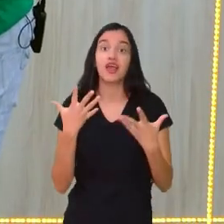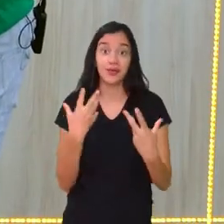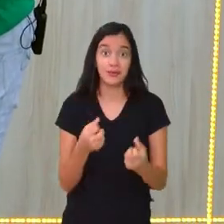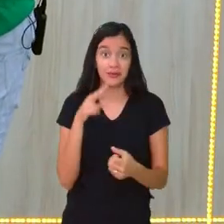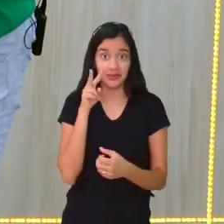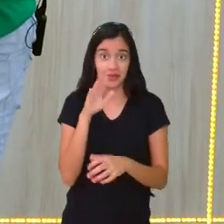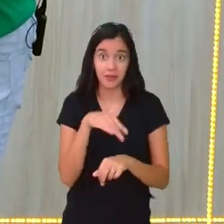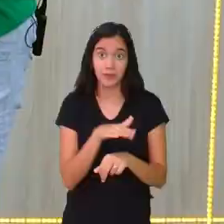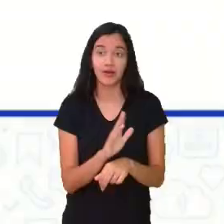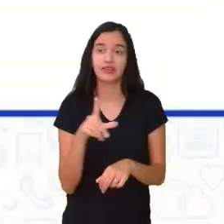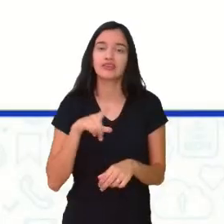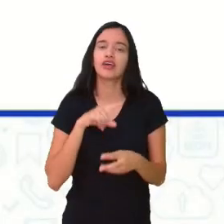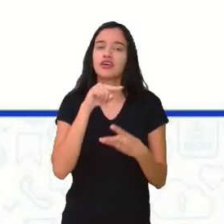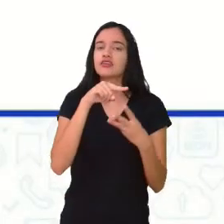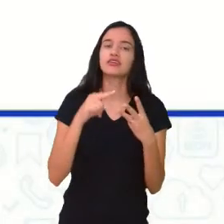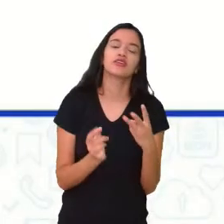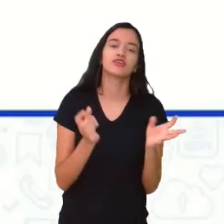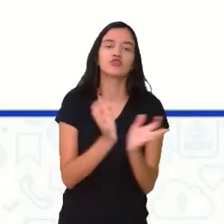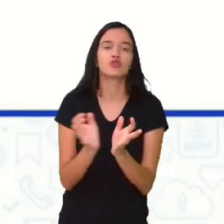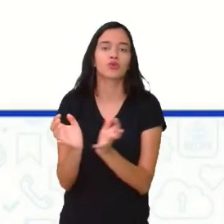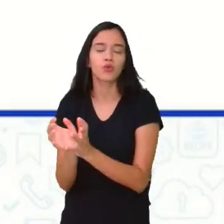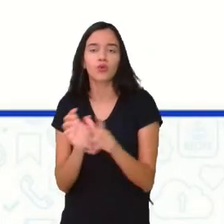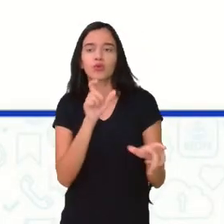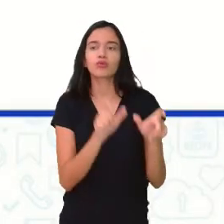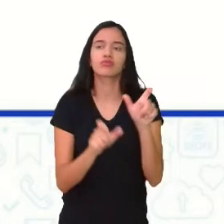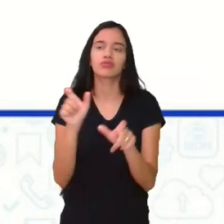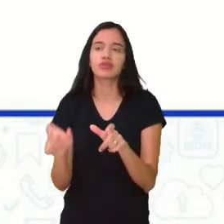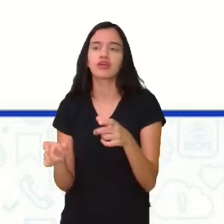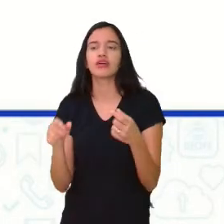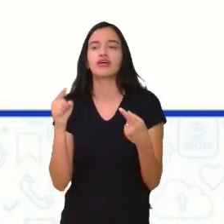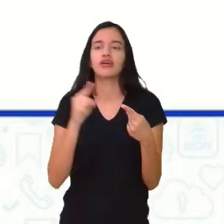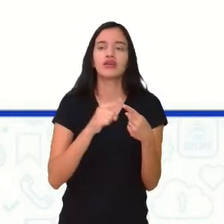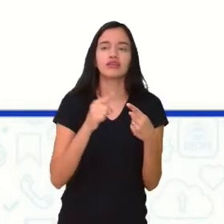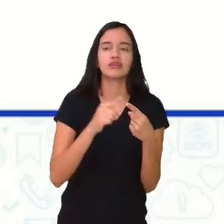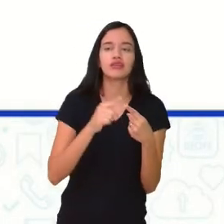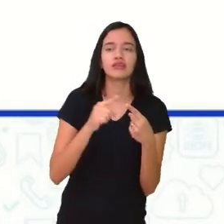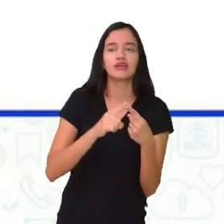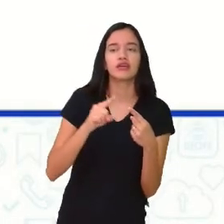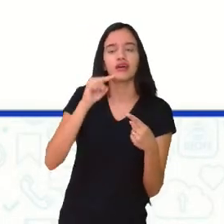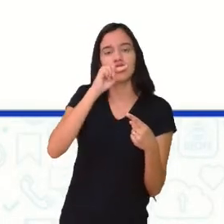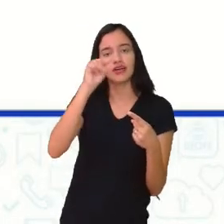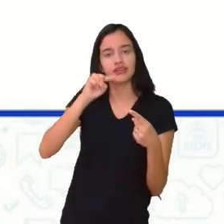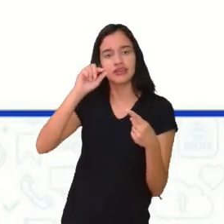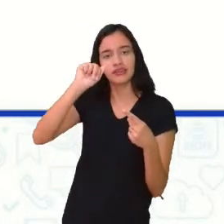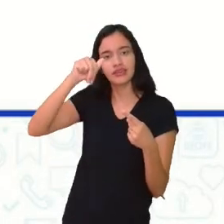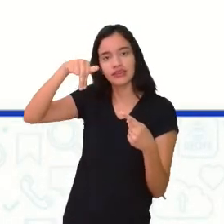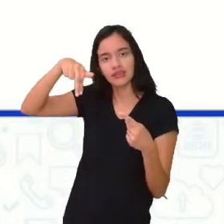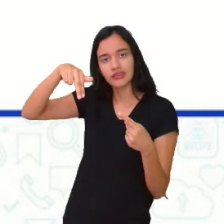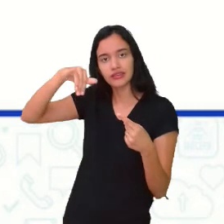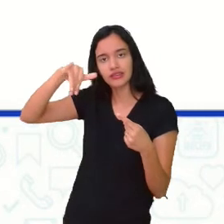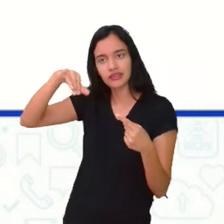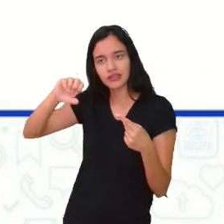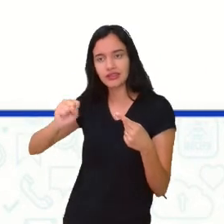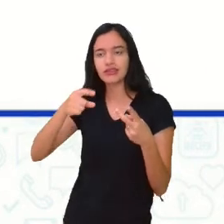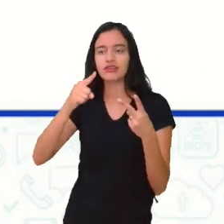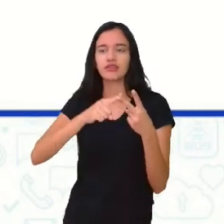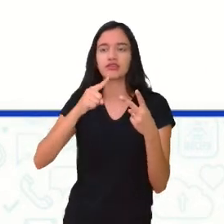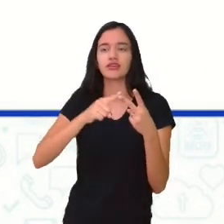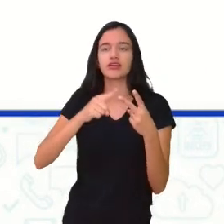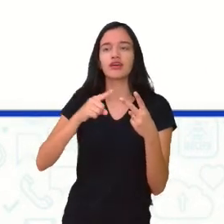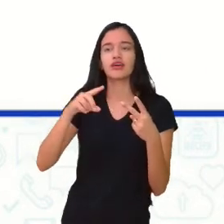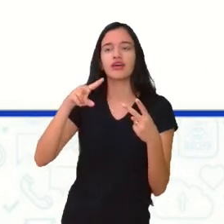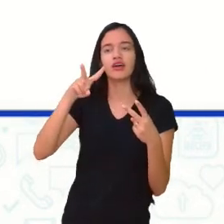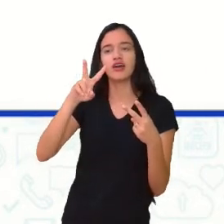mais? Tinham 3 grupos de personagens. Os Zanes, que eram os criados, os Vecs, que eram os velhos e os ricos, e